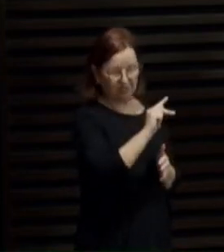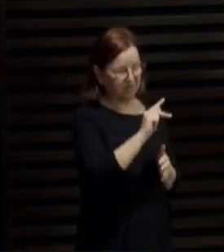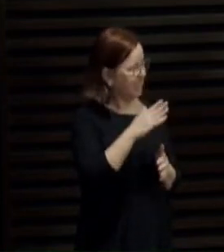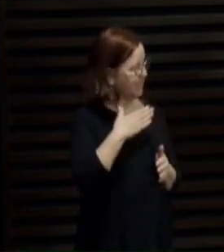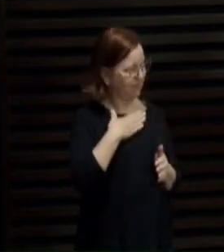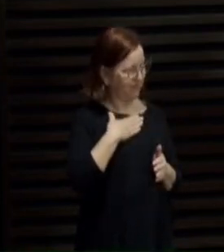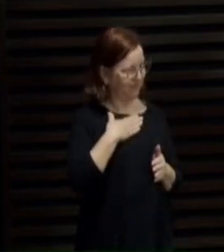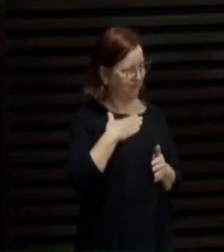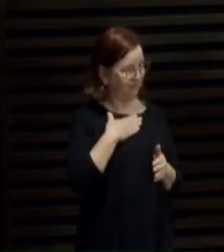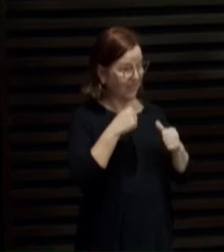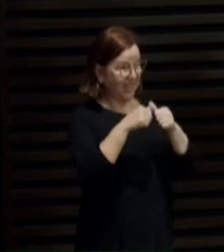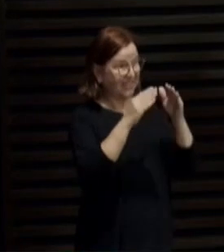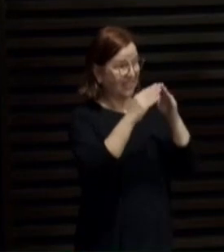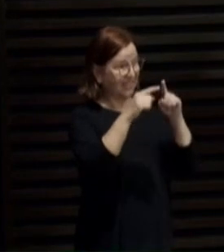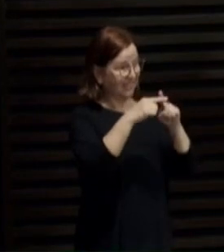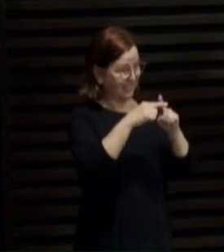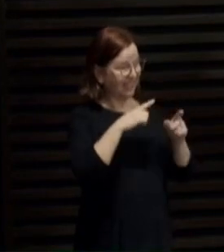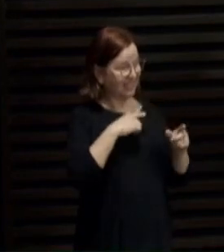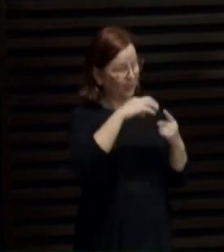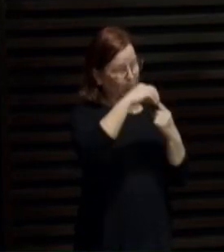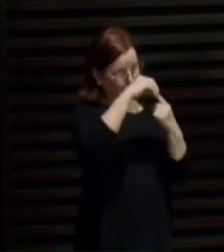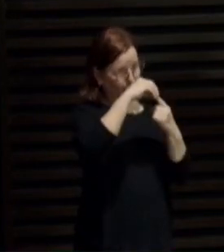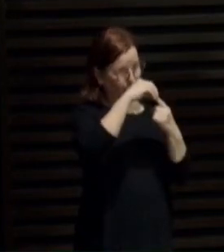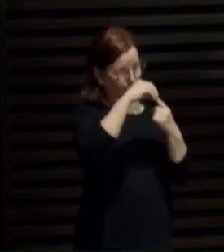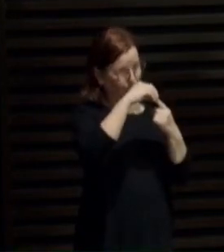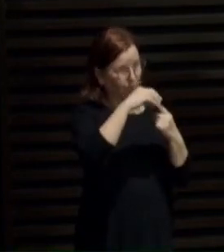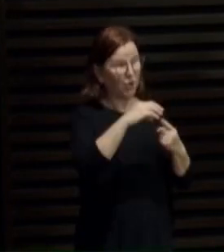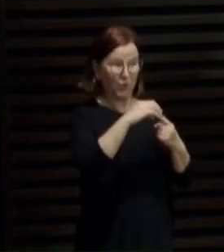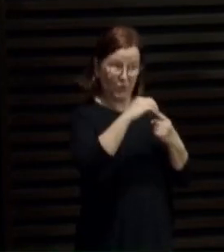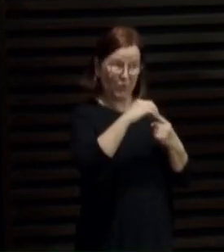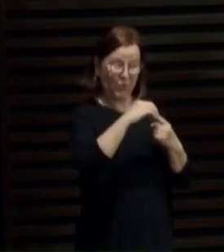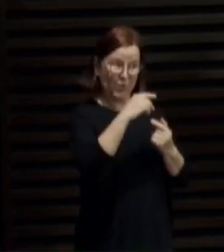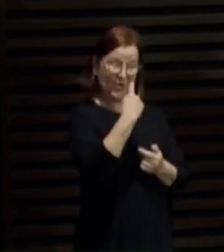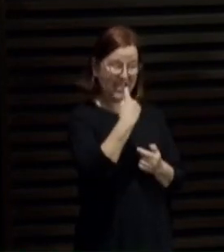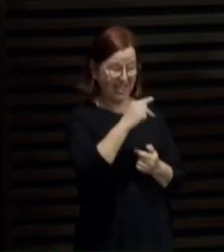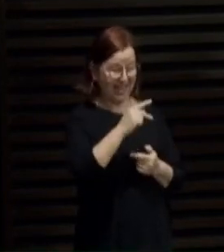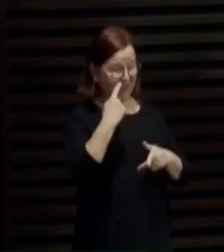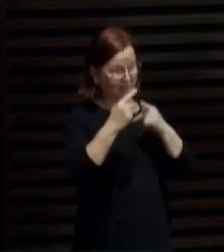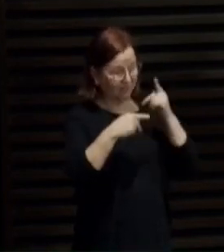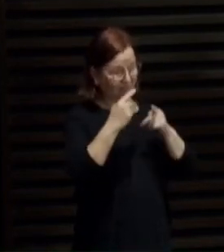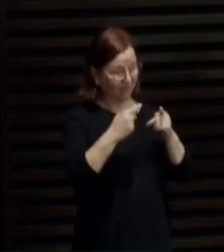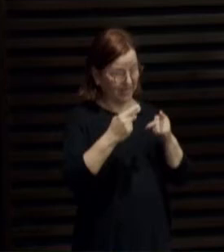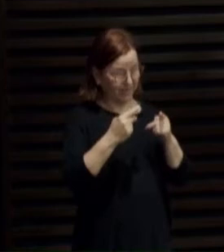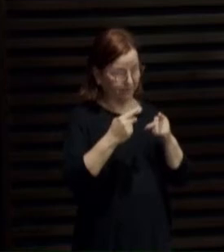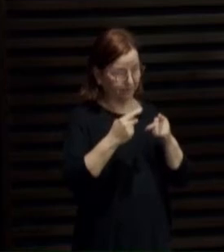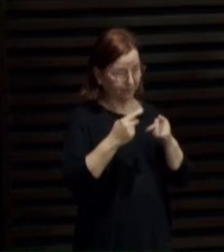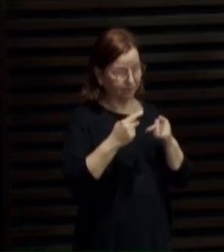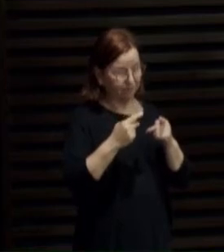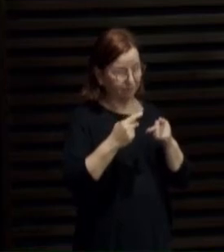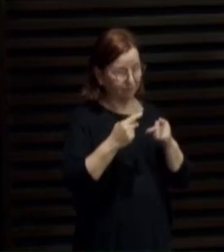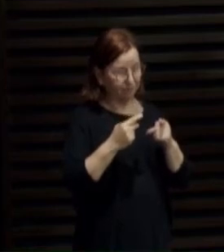Essa igreja tem dono, e o dono dela fala muito sobre a questão de estimular uns aos outros